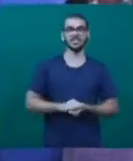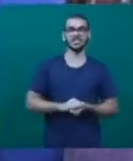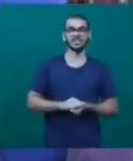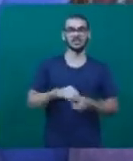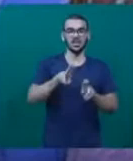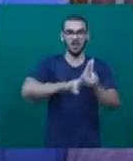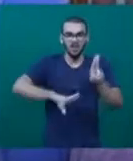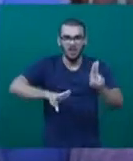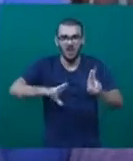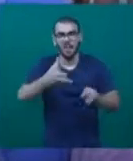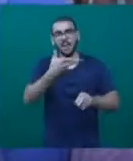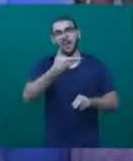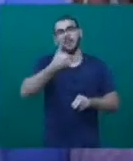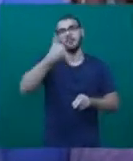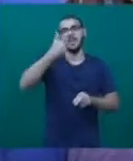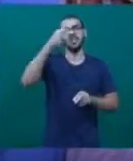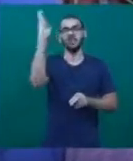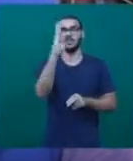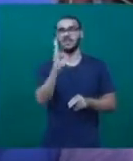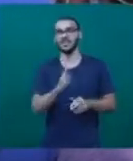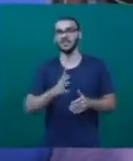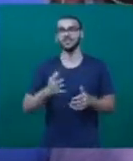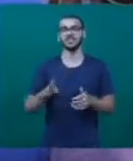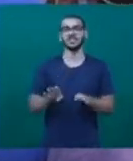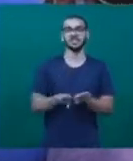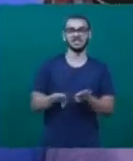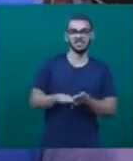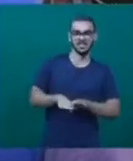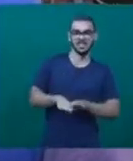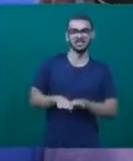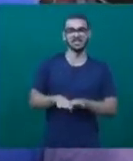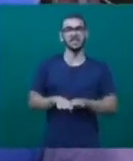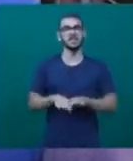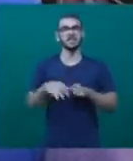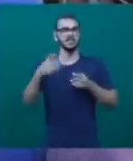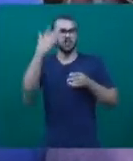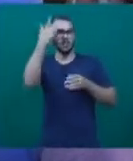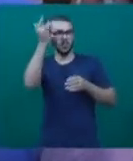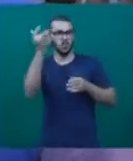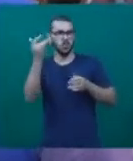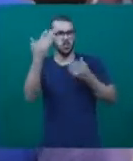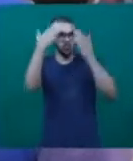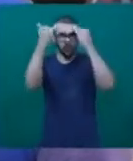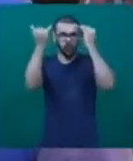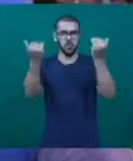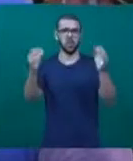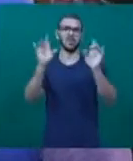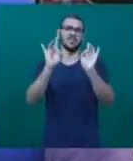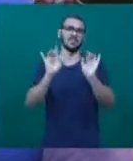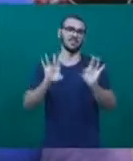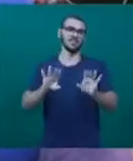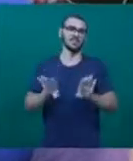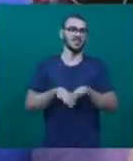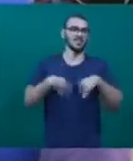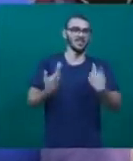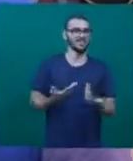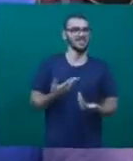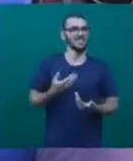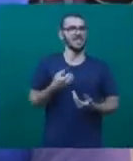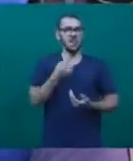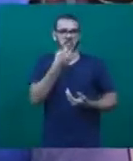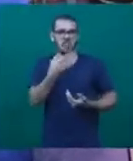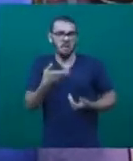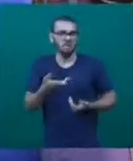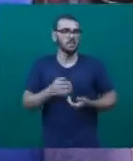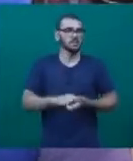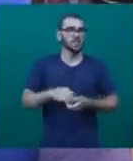é uma das melhores faculdades do Brasil, um ótimo conceito, e eu espero crescer muito aqui nessa faculdade como uma das melhores. Eu já